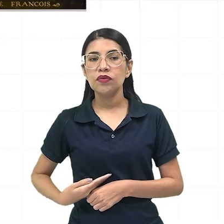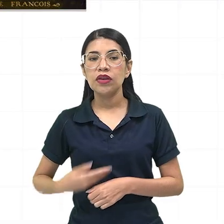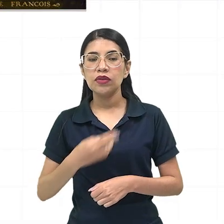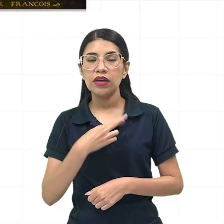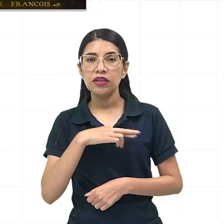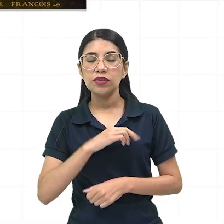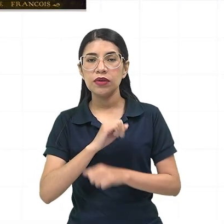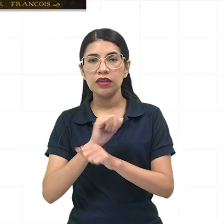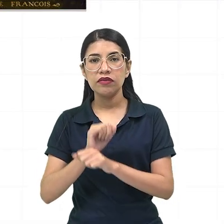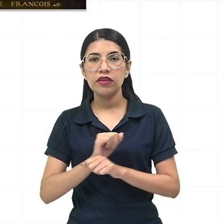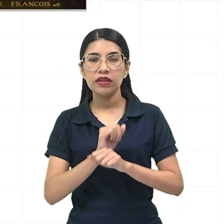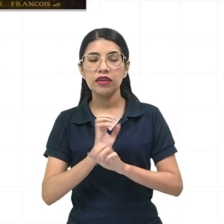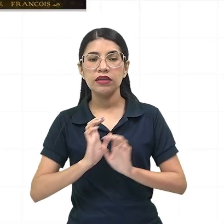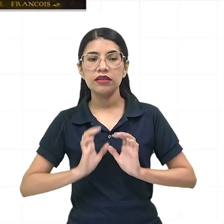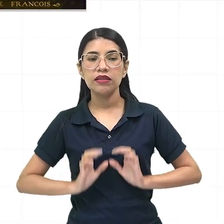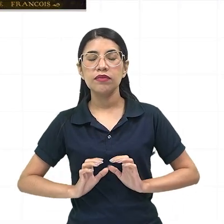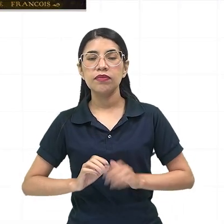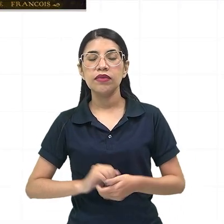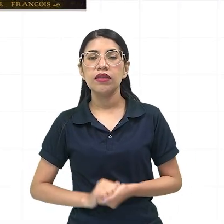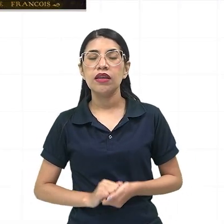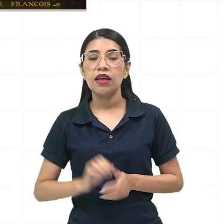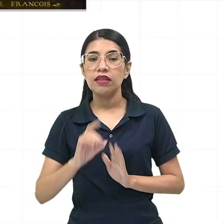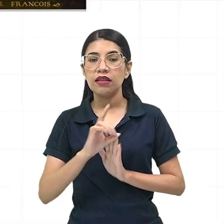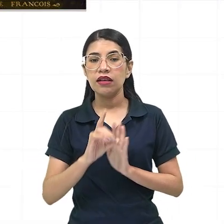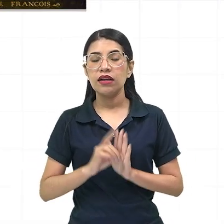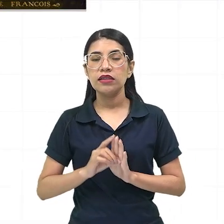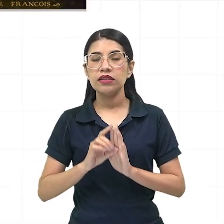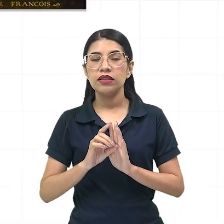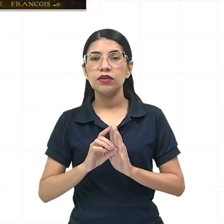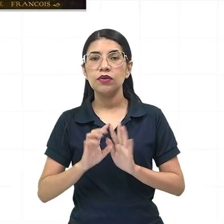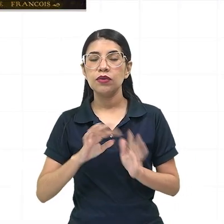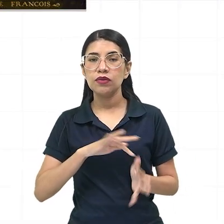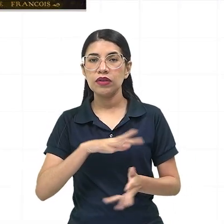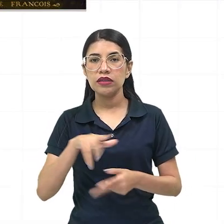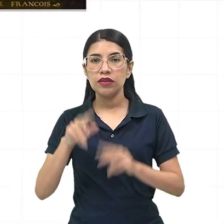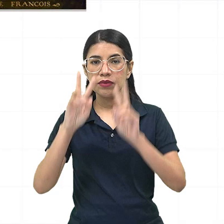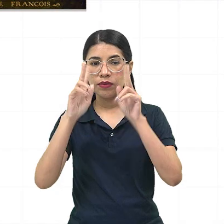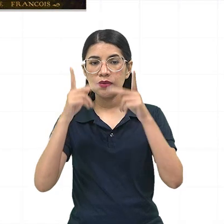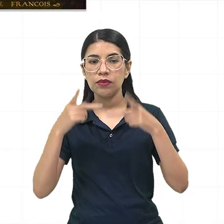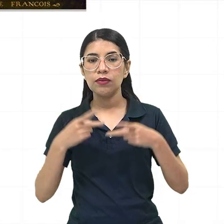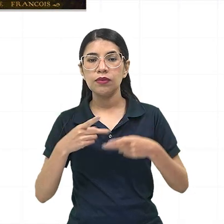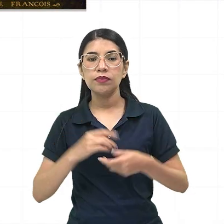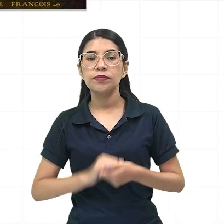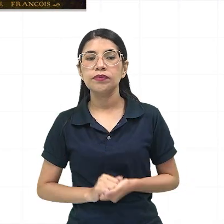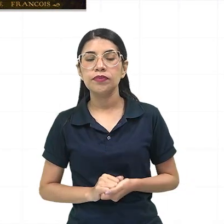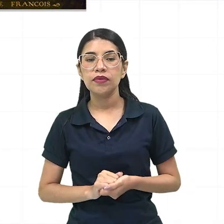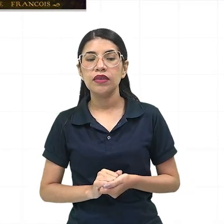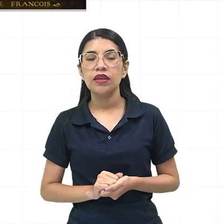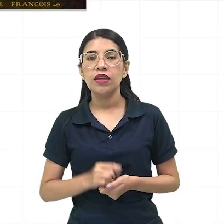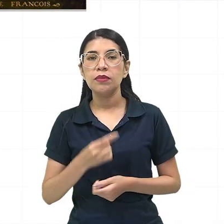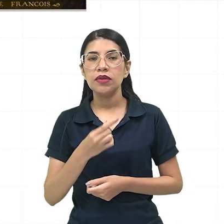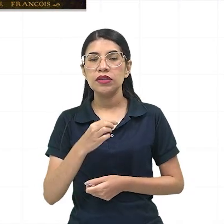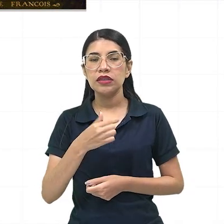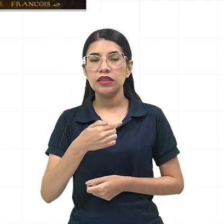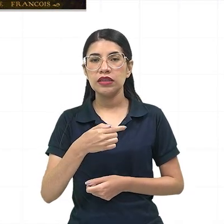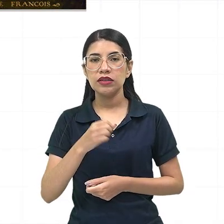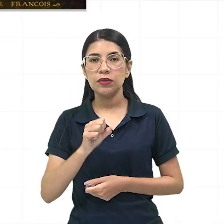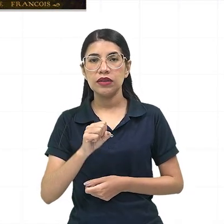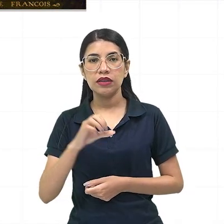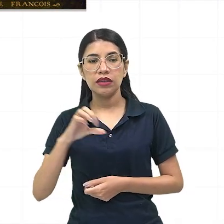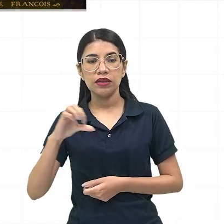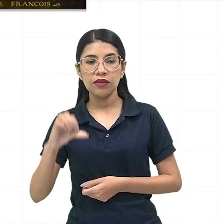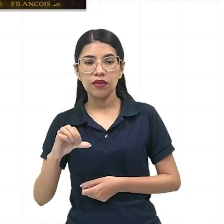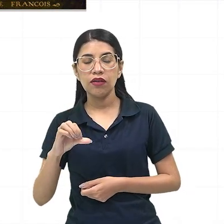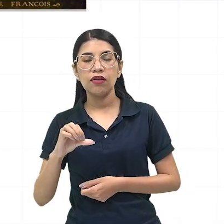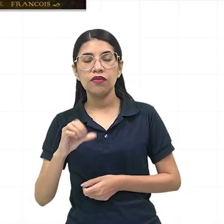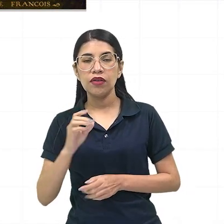defesa da cidadania. Por exemplo, na Declaração Universal dos Direitos do Homem e do Cidadão, de 1782, nós encontramos em seu artigo